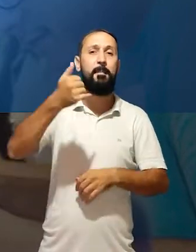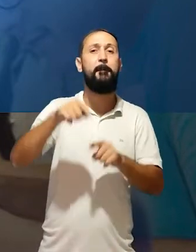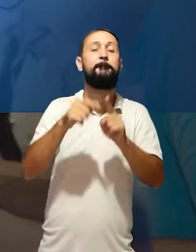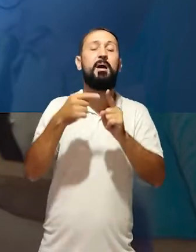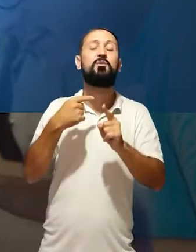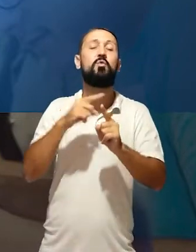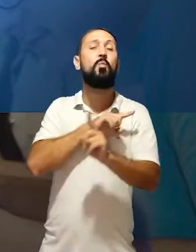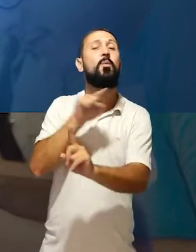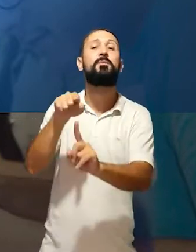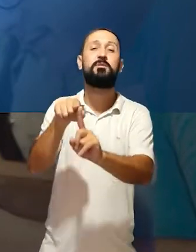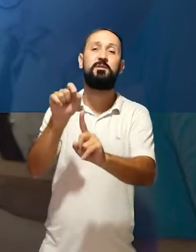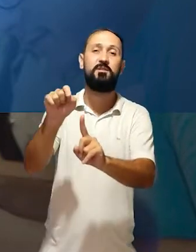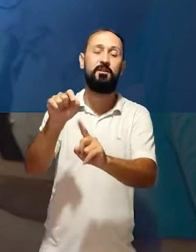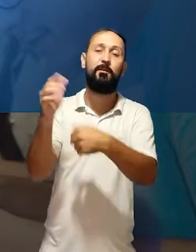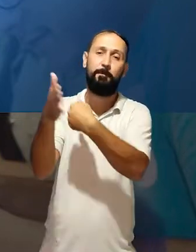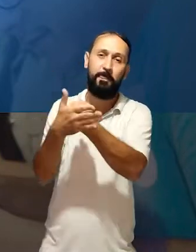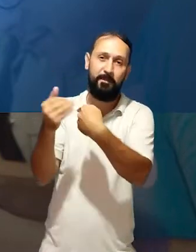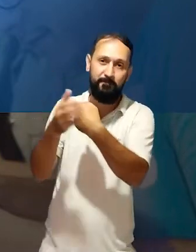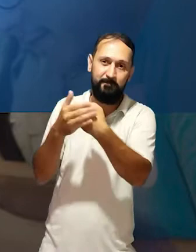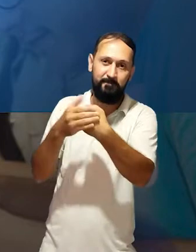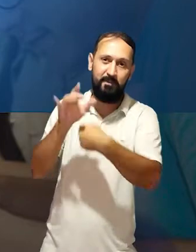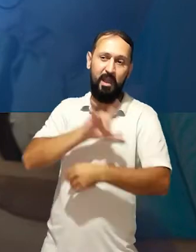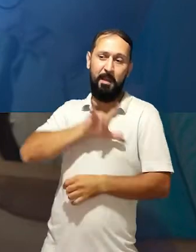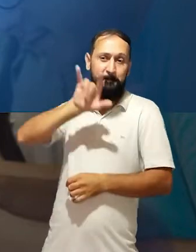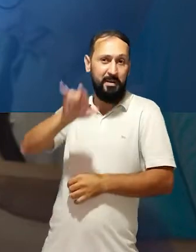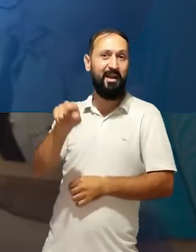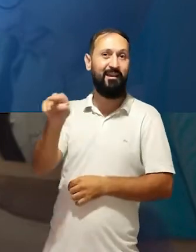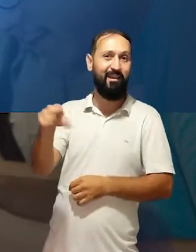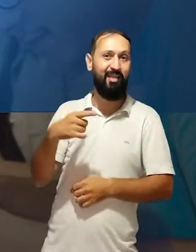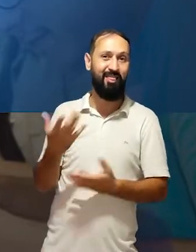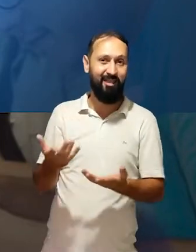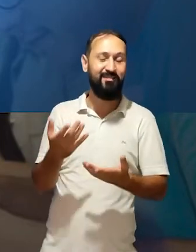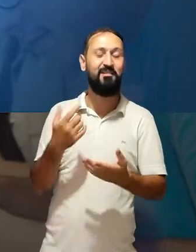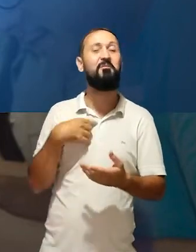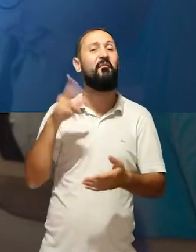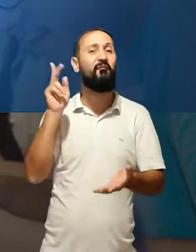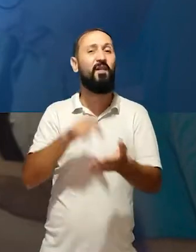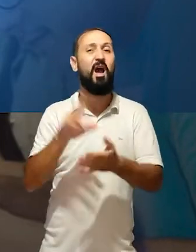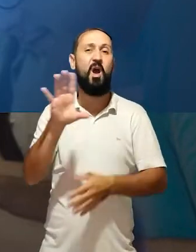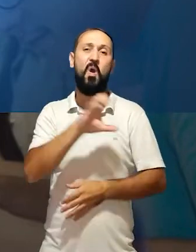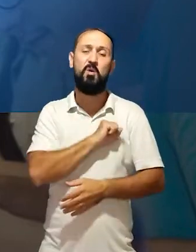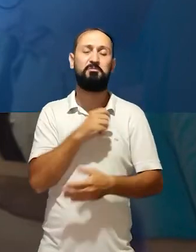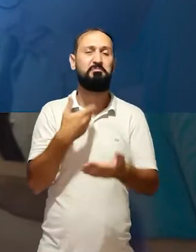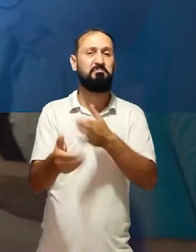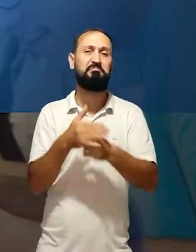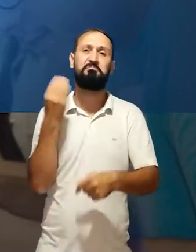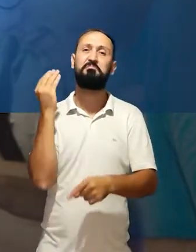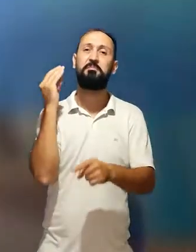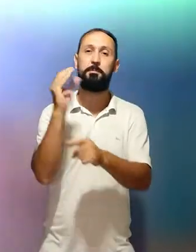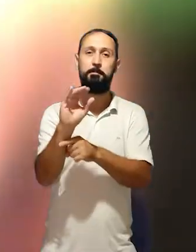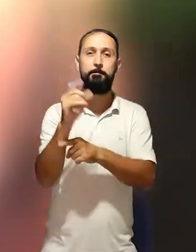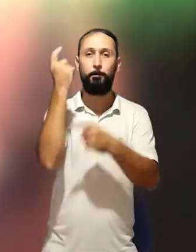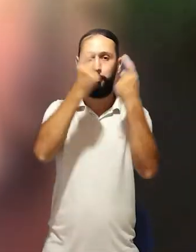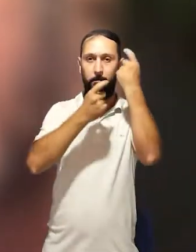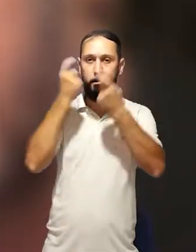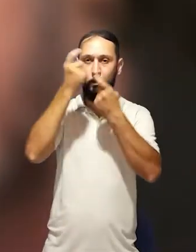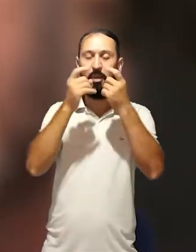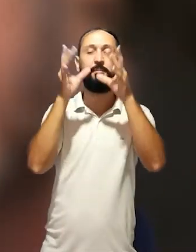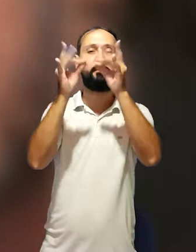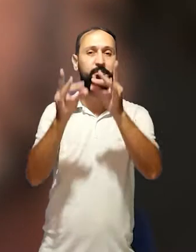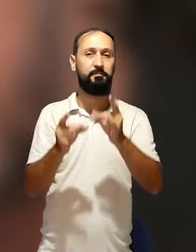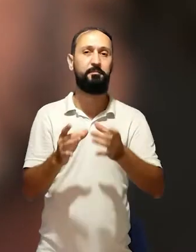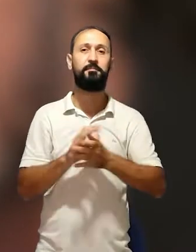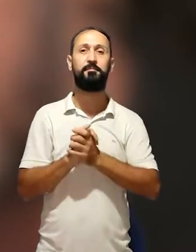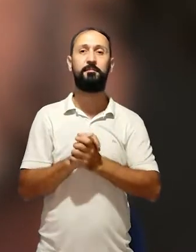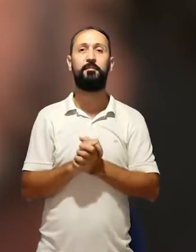muito. Mas como a finalidade é fazer uma declaração de amor para ela, então eu realmente posto sem me